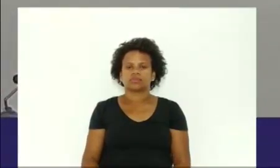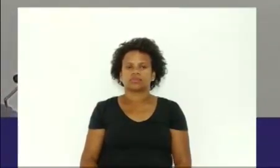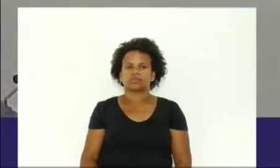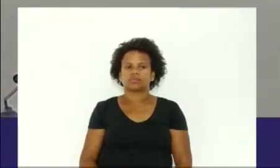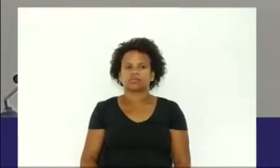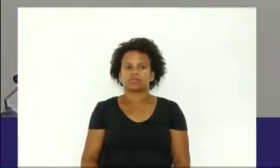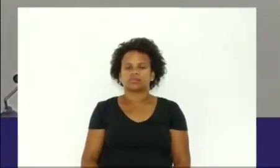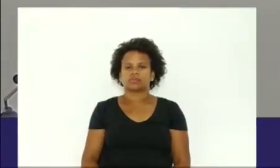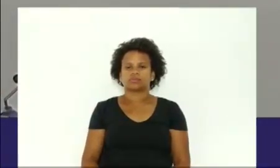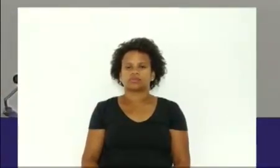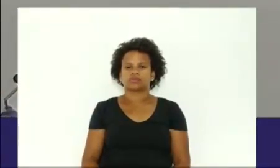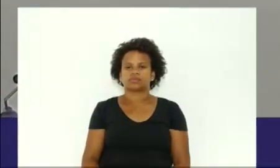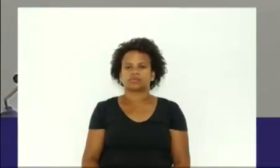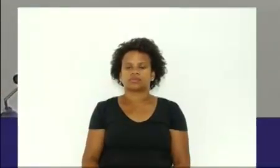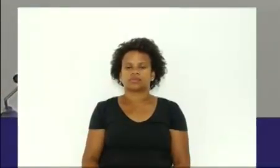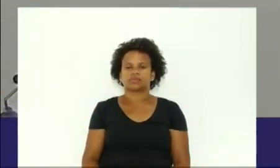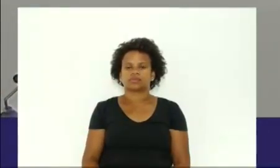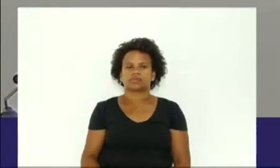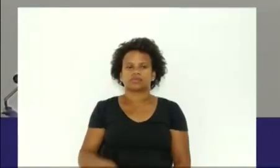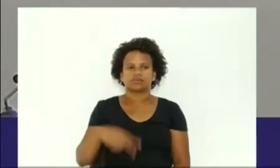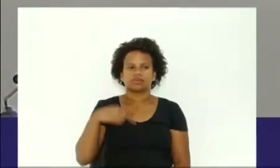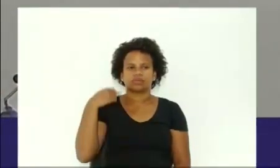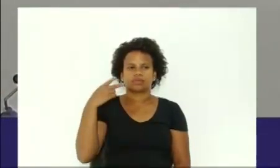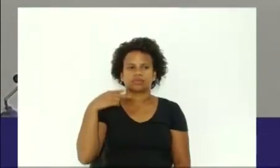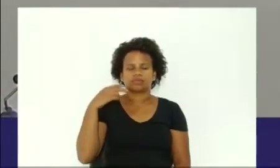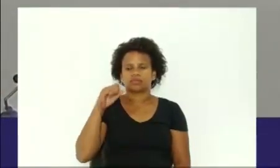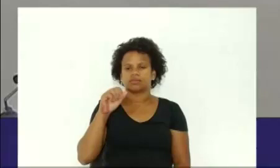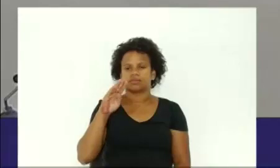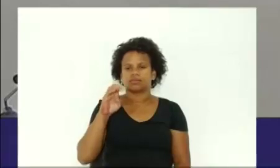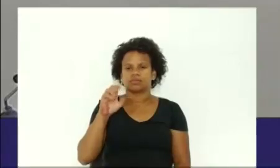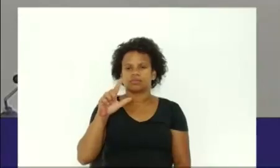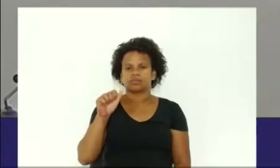Tem a palavra, pela ordem, vereador Abelardo.